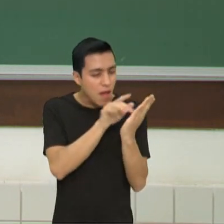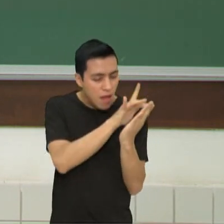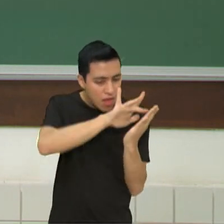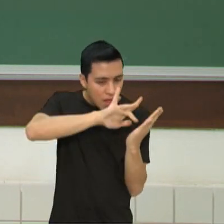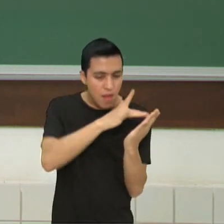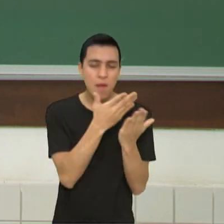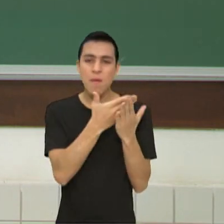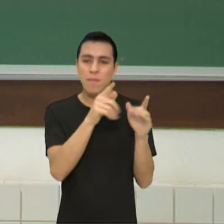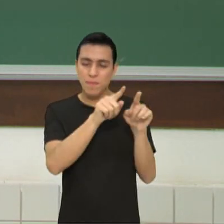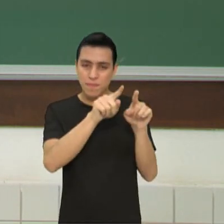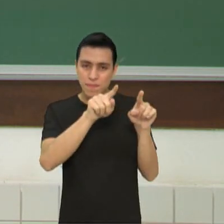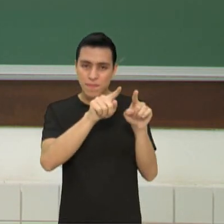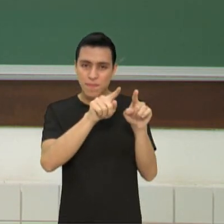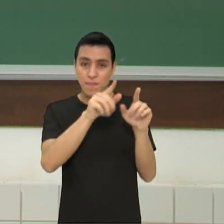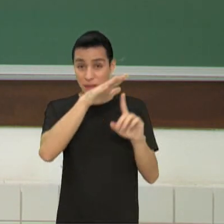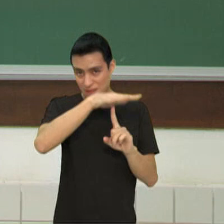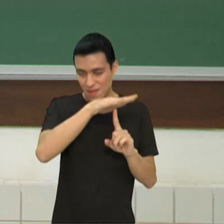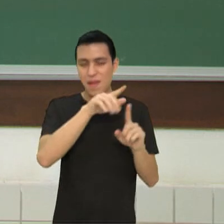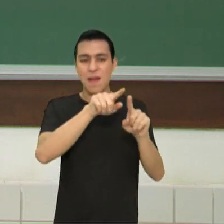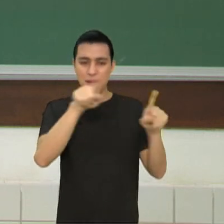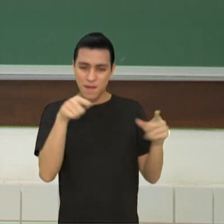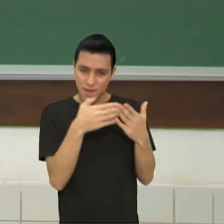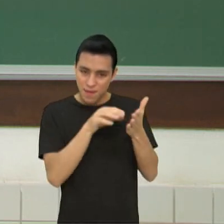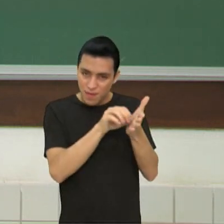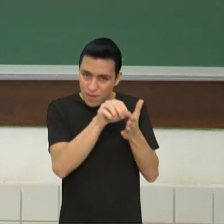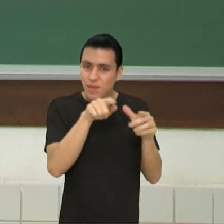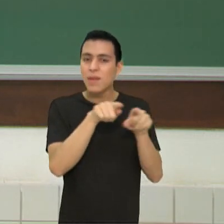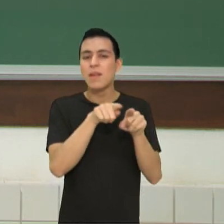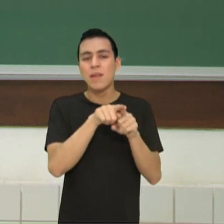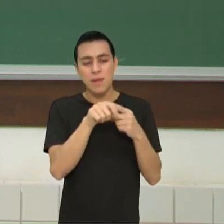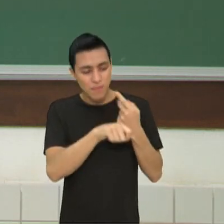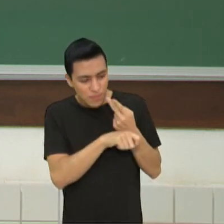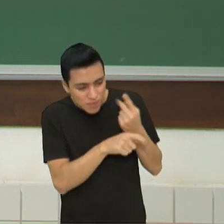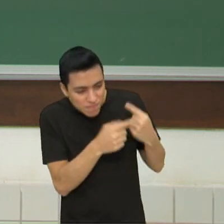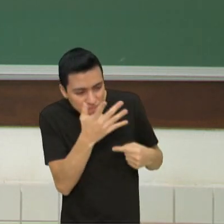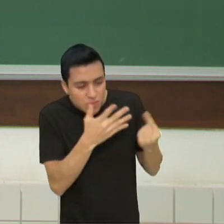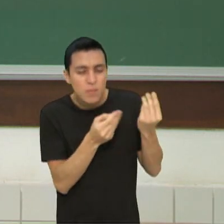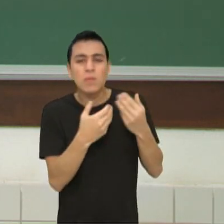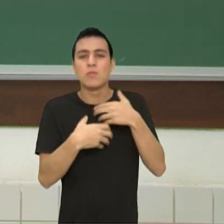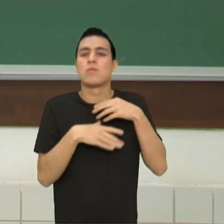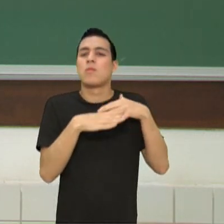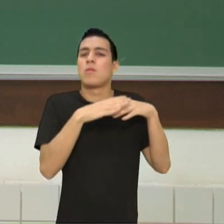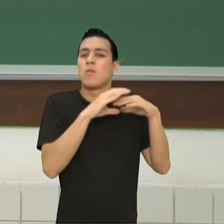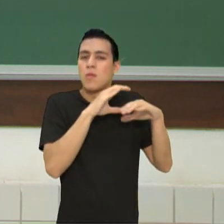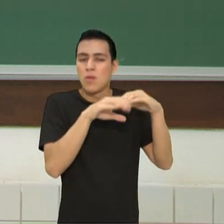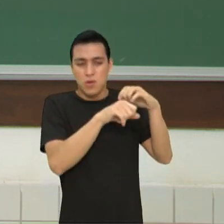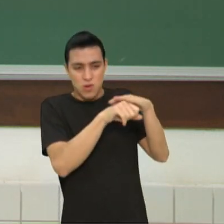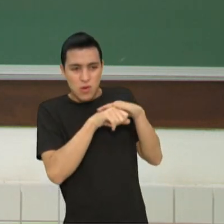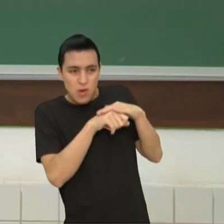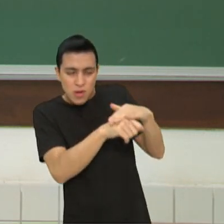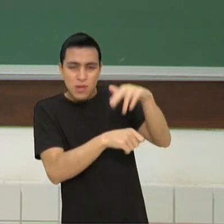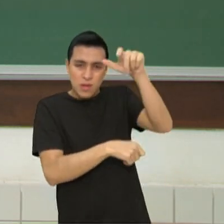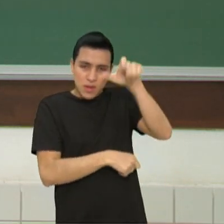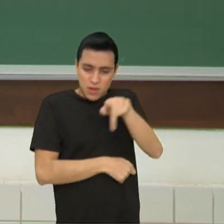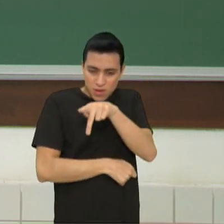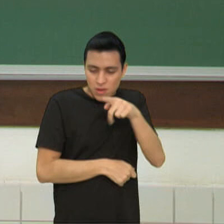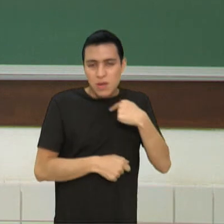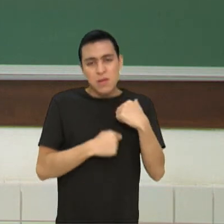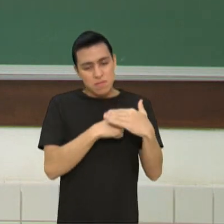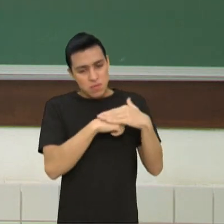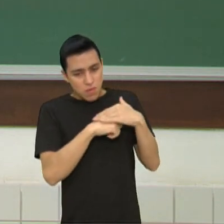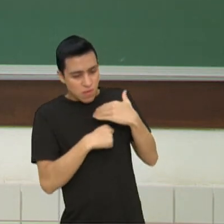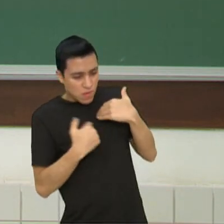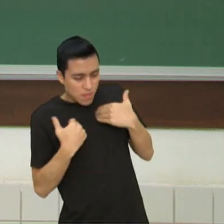usem o Classroom, tire suas dúvidas, procure as ferramentas para falar com o seu professor, para tirar dúvida comigo, também sou professor da